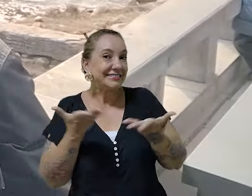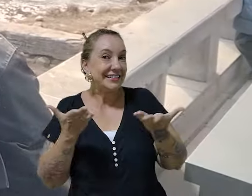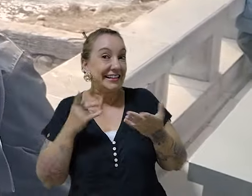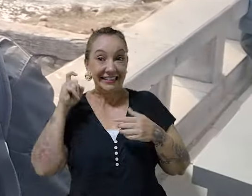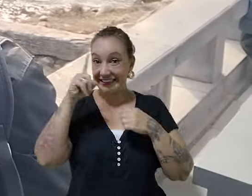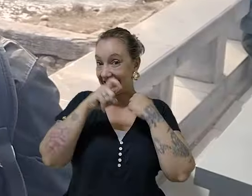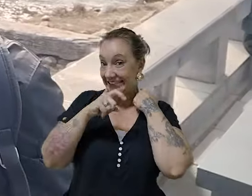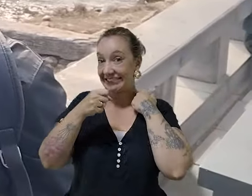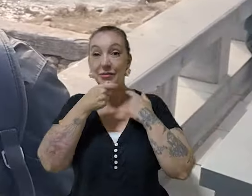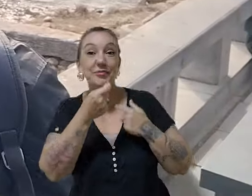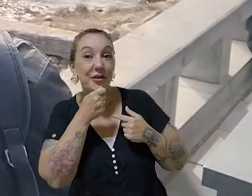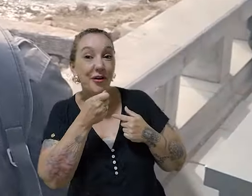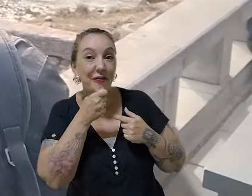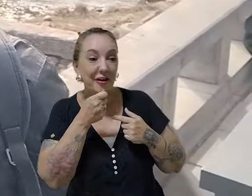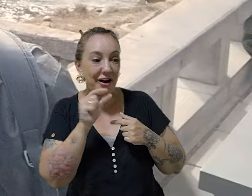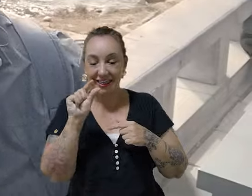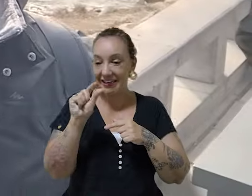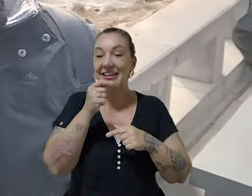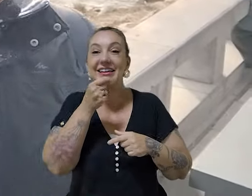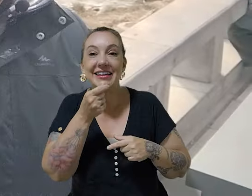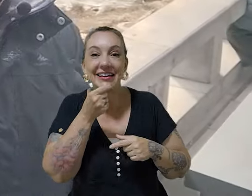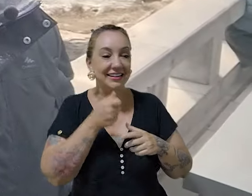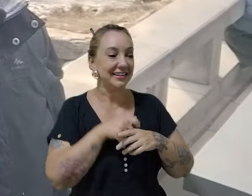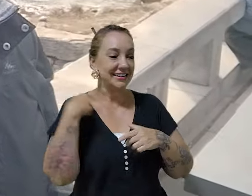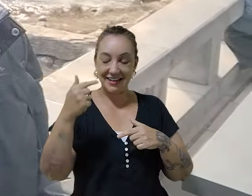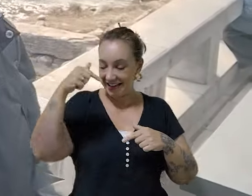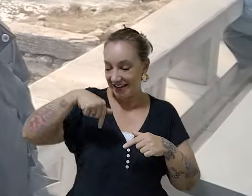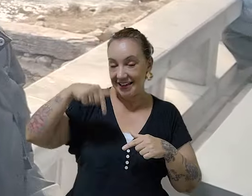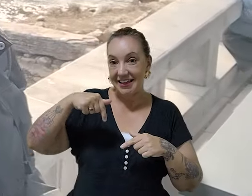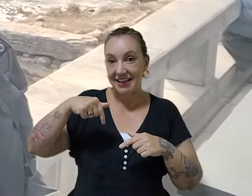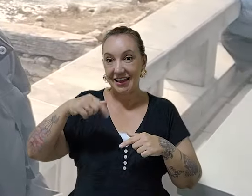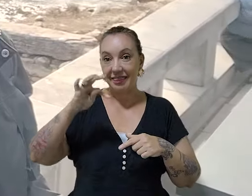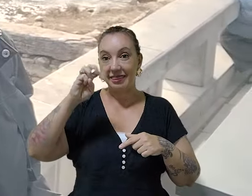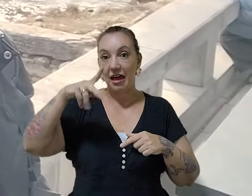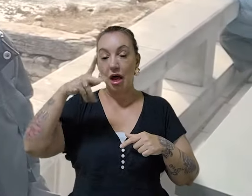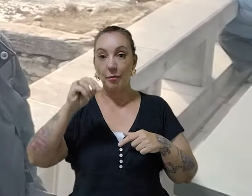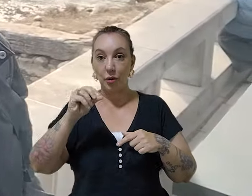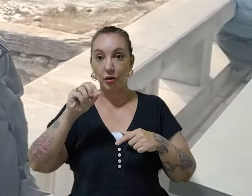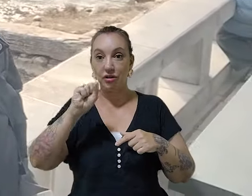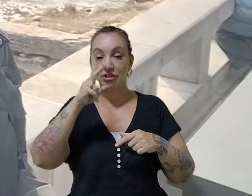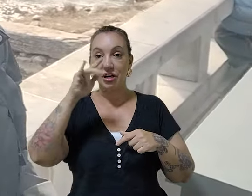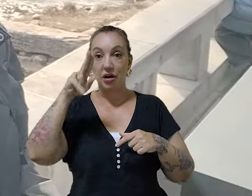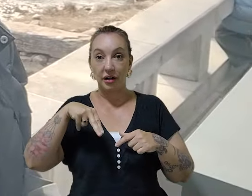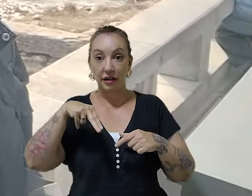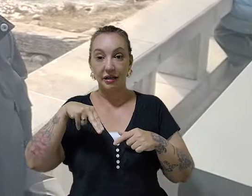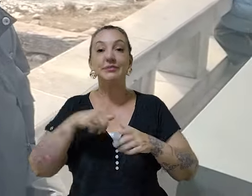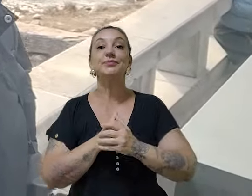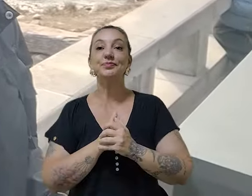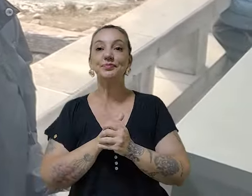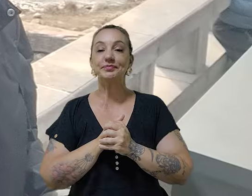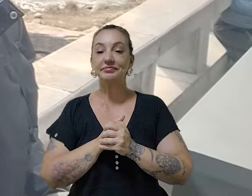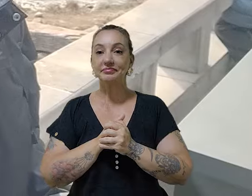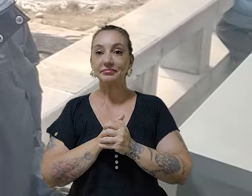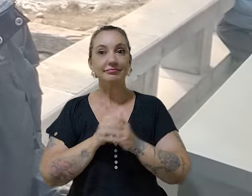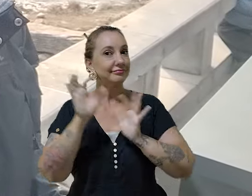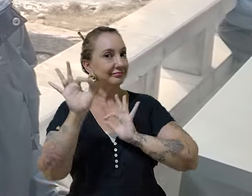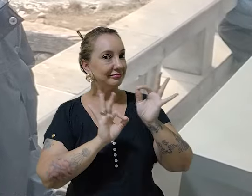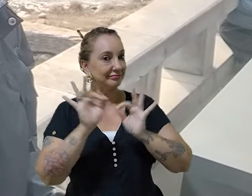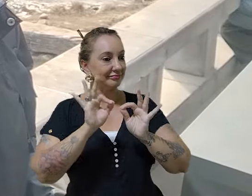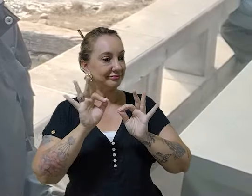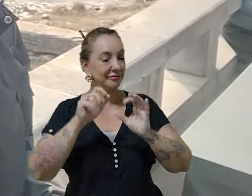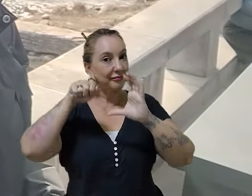agora ficou difícil esse microfone aí, hein? Bom, a gente está aqui no Templo Shaolin, Templo Shaolin, Shaolin Si. Então preparem-se que